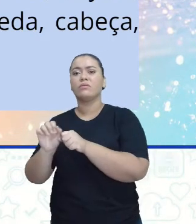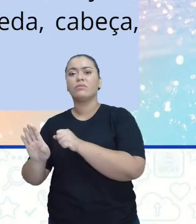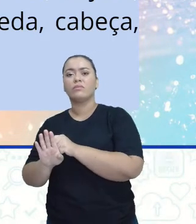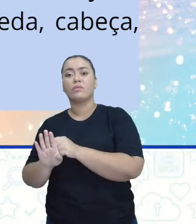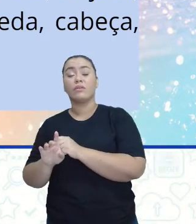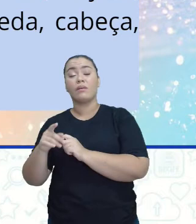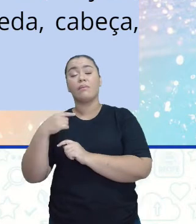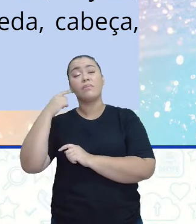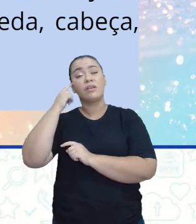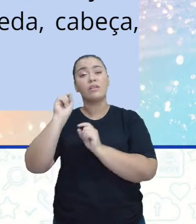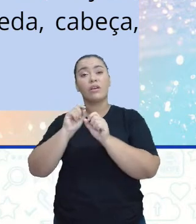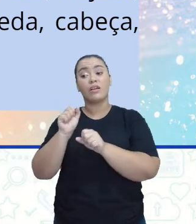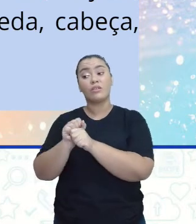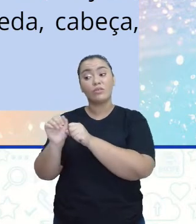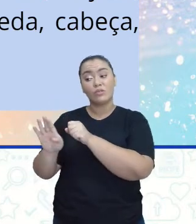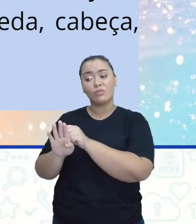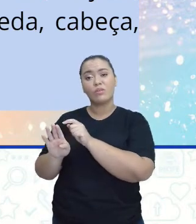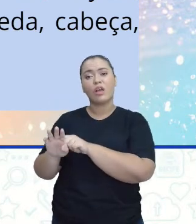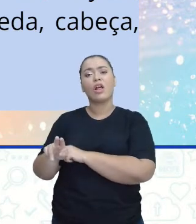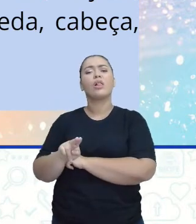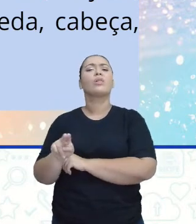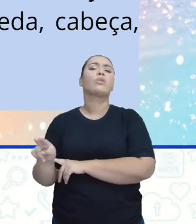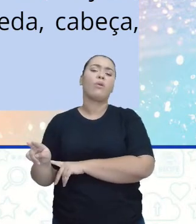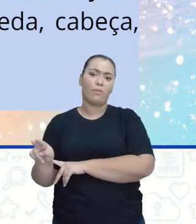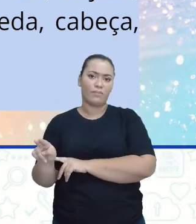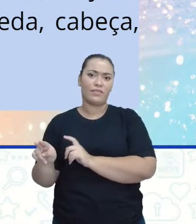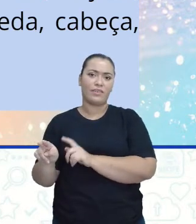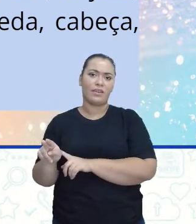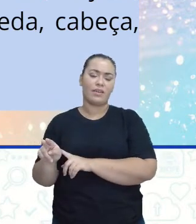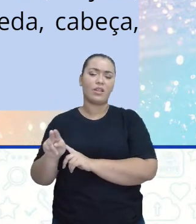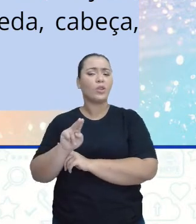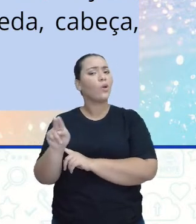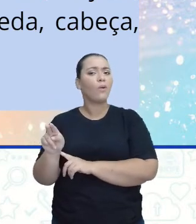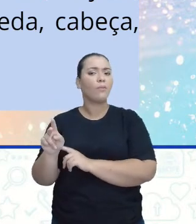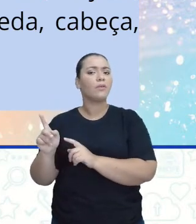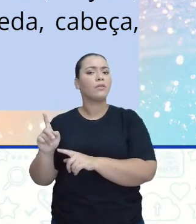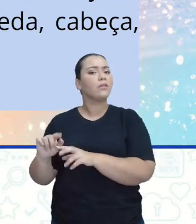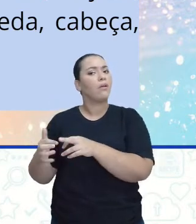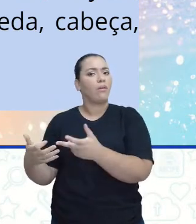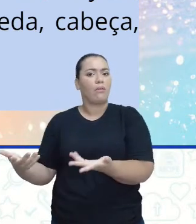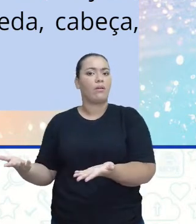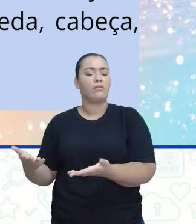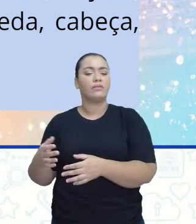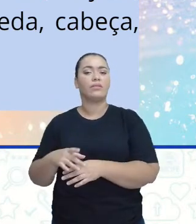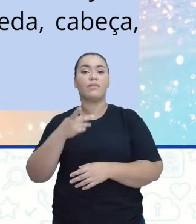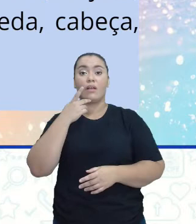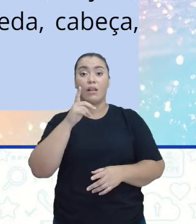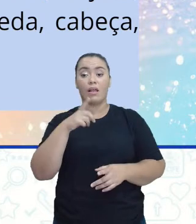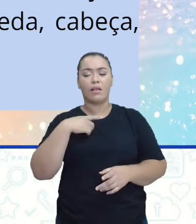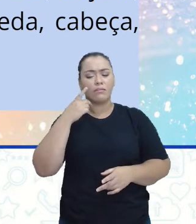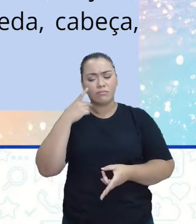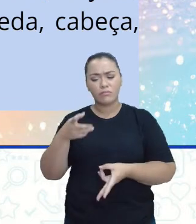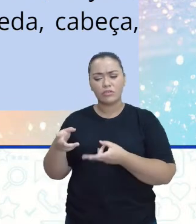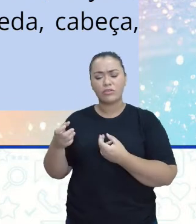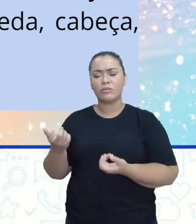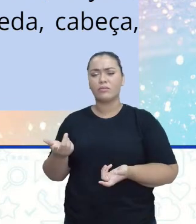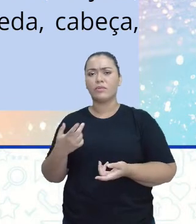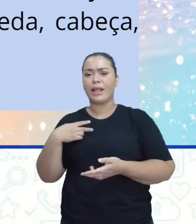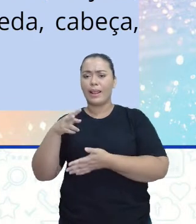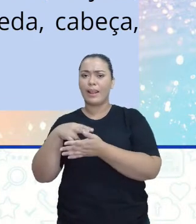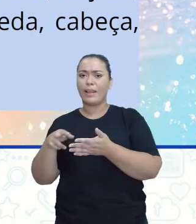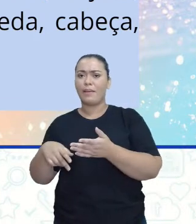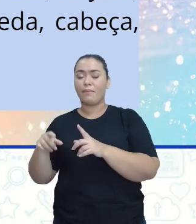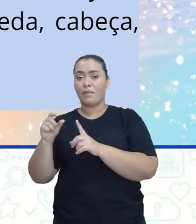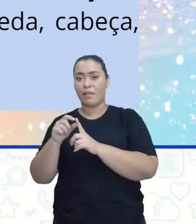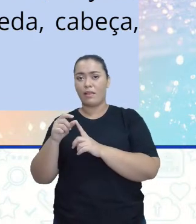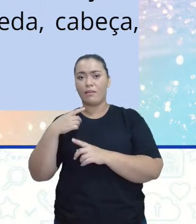substantivo é um nome. É uma palavra que indica o nome de algo. Ao lermos a palavra, conseguimos pensar no ser, no